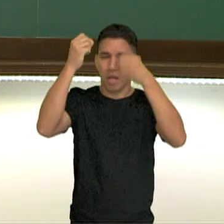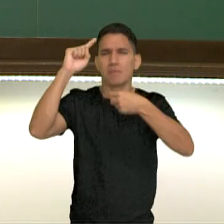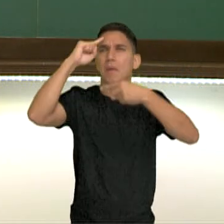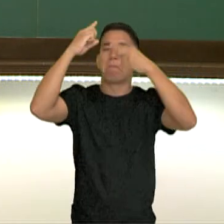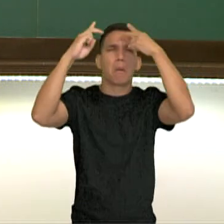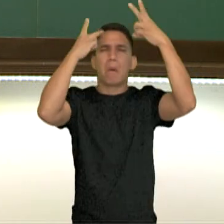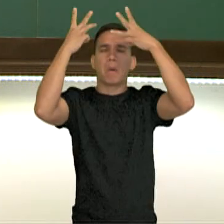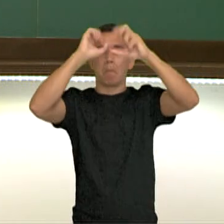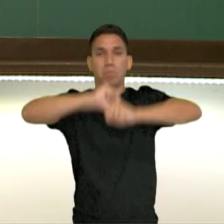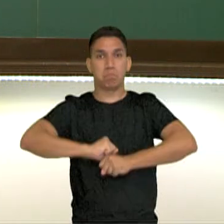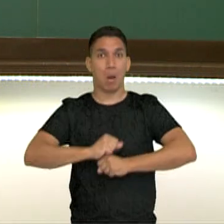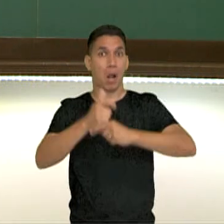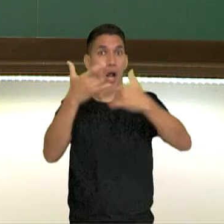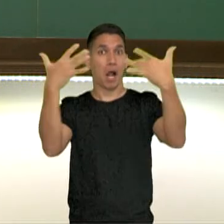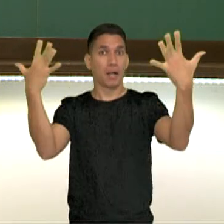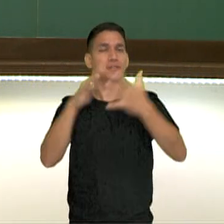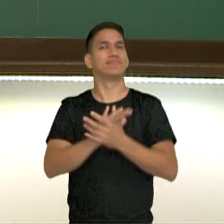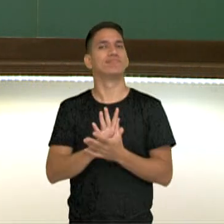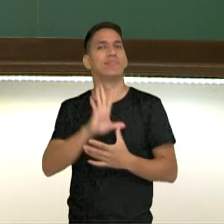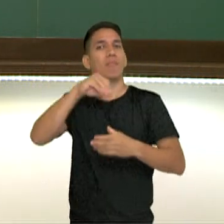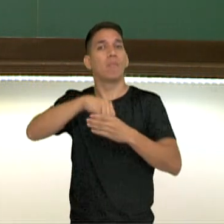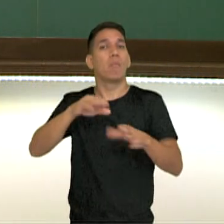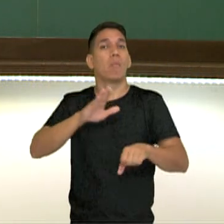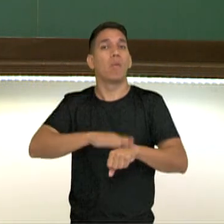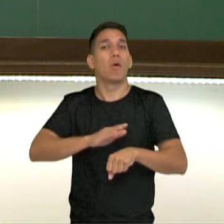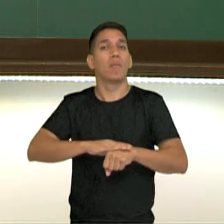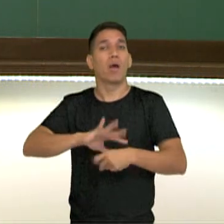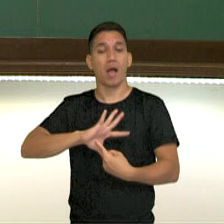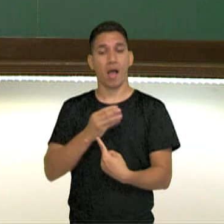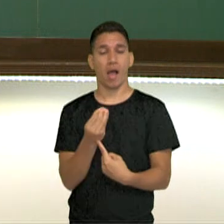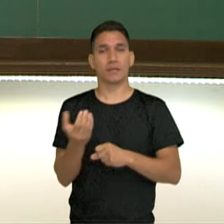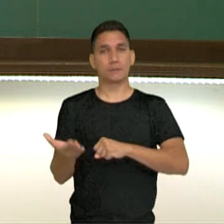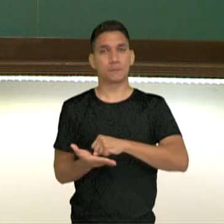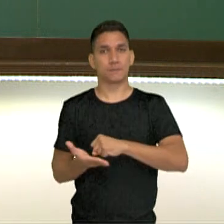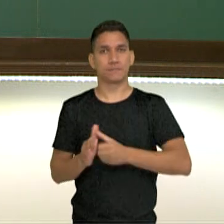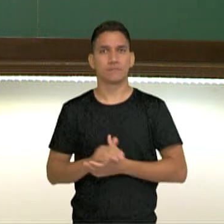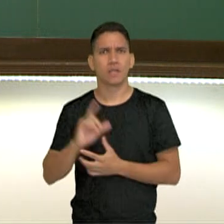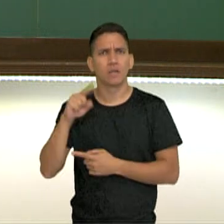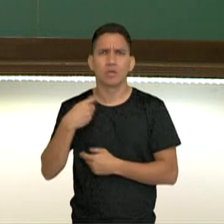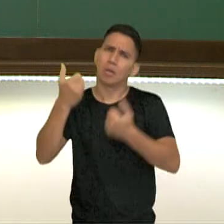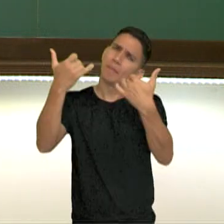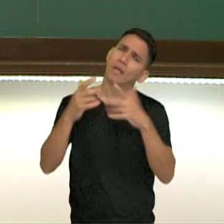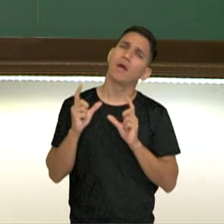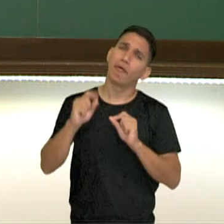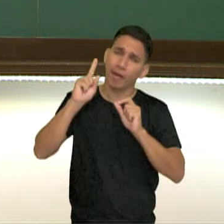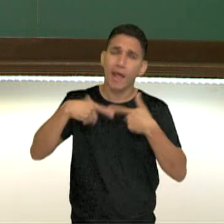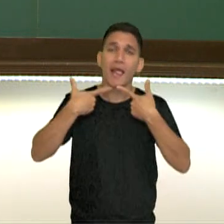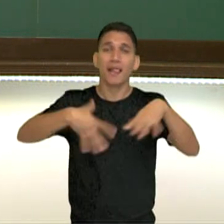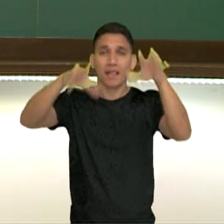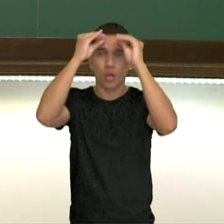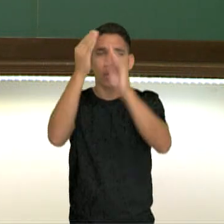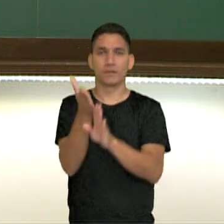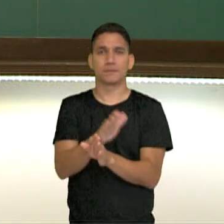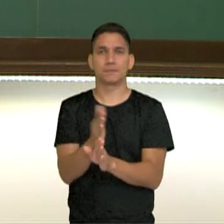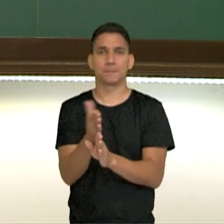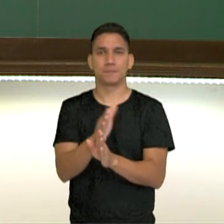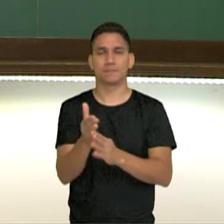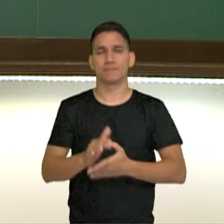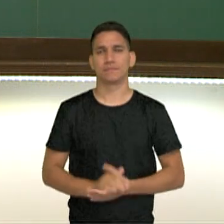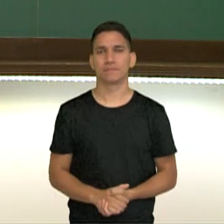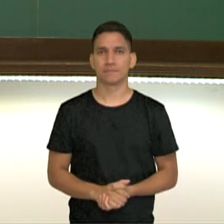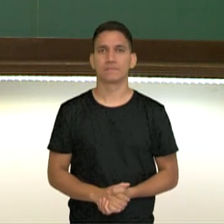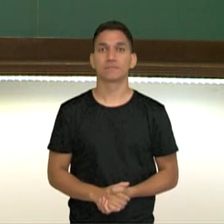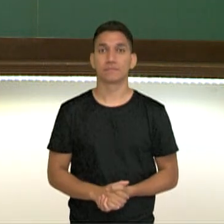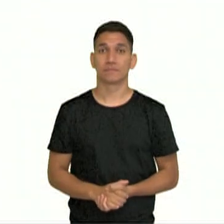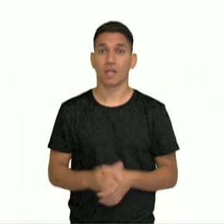ideias surgiram dentro do que a gente conhece como arte contemporânea e que nós podemos chamar de linguagens híbridas.